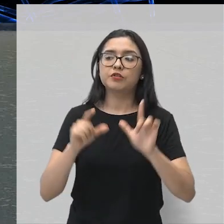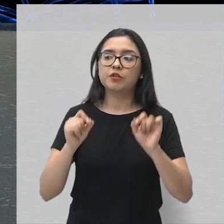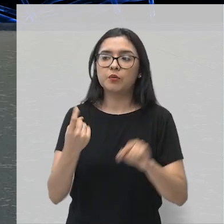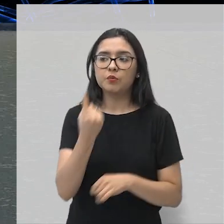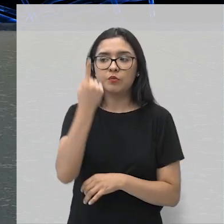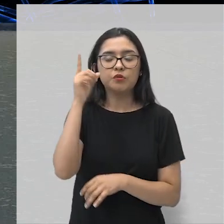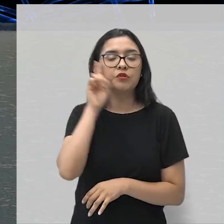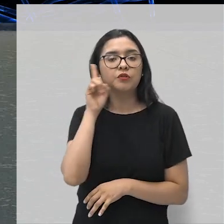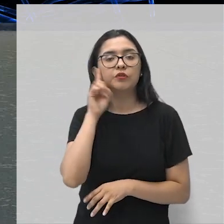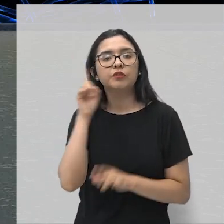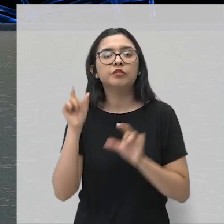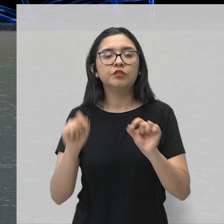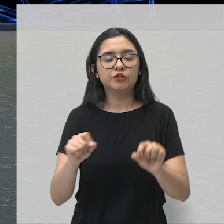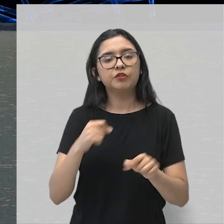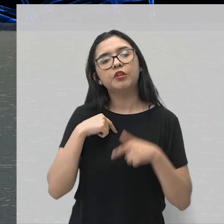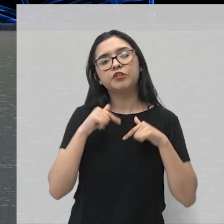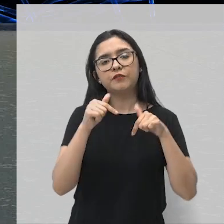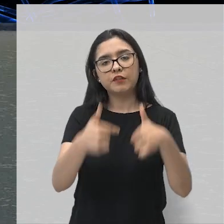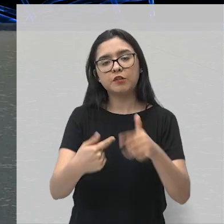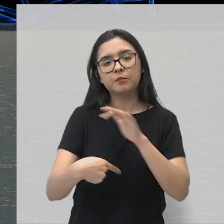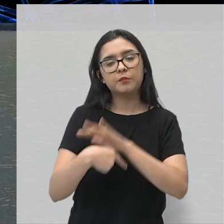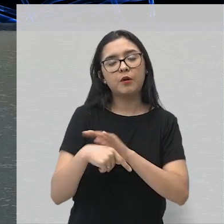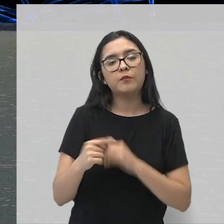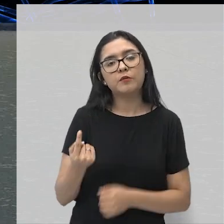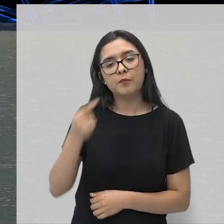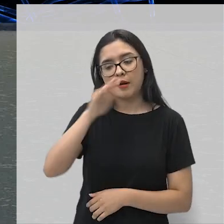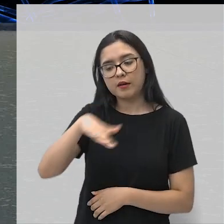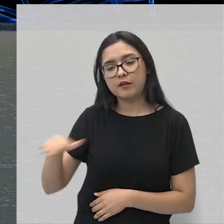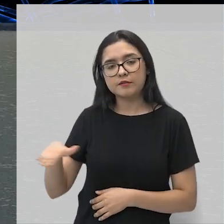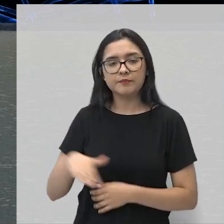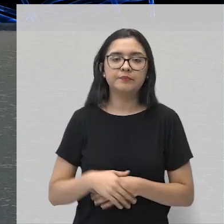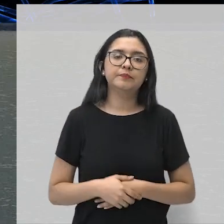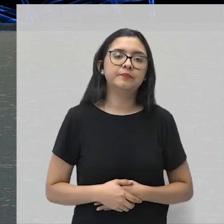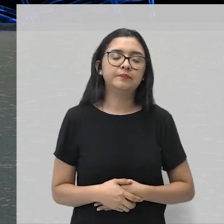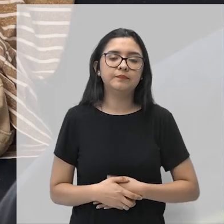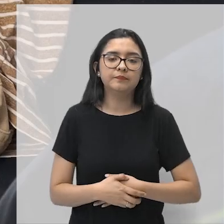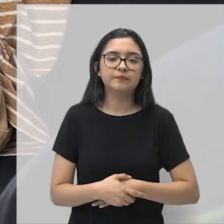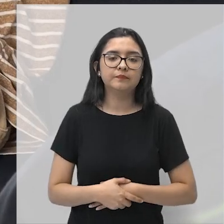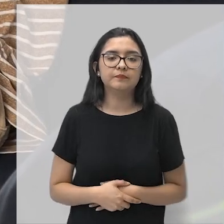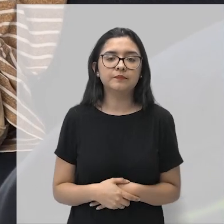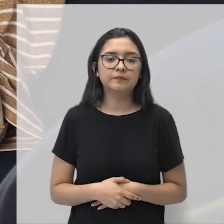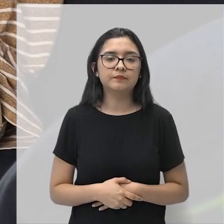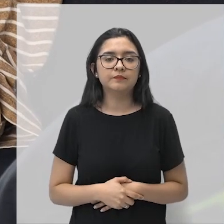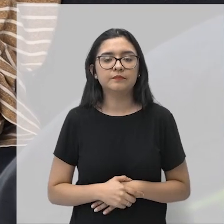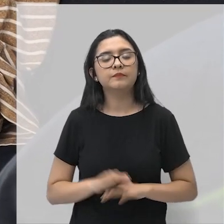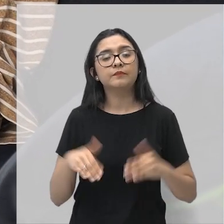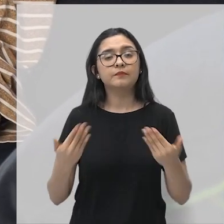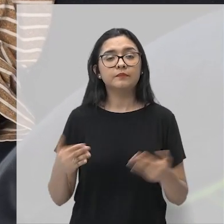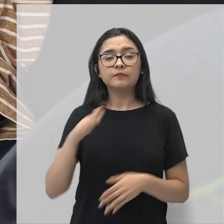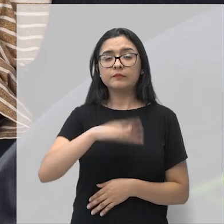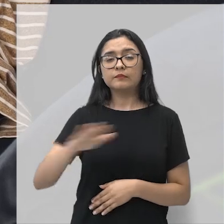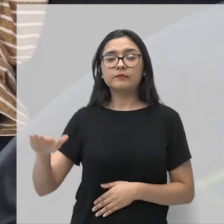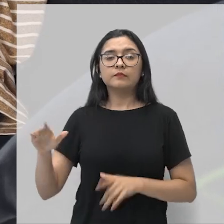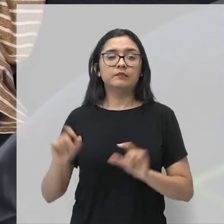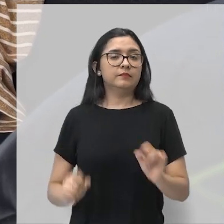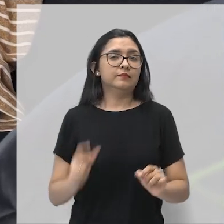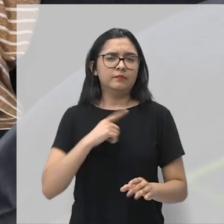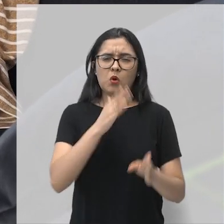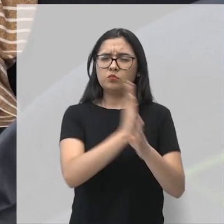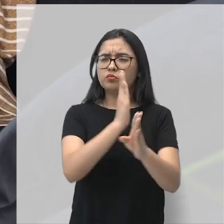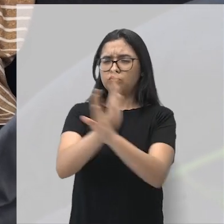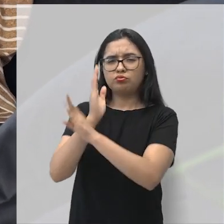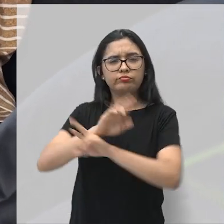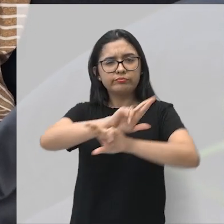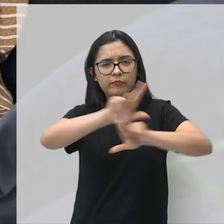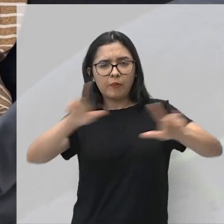um dia de atividades de uma criança. A infância é uma época de